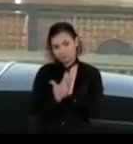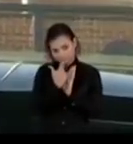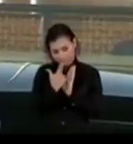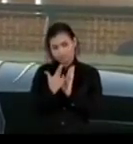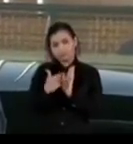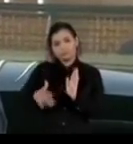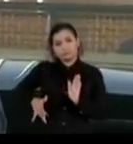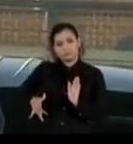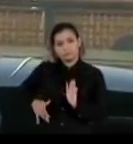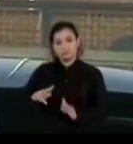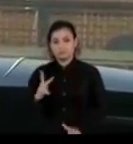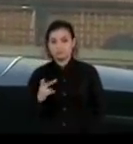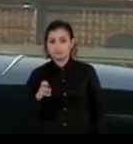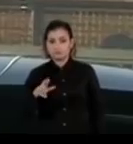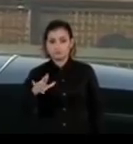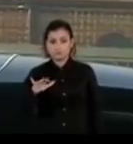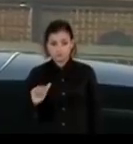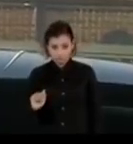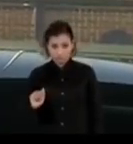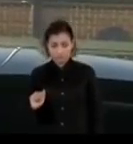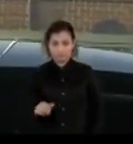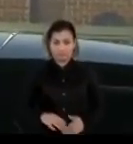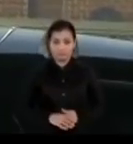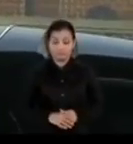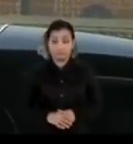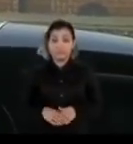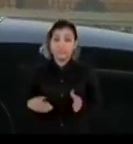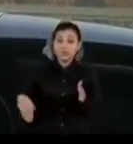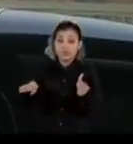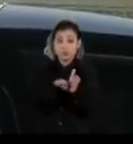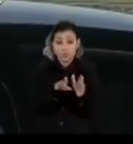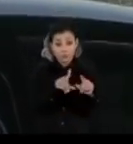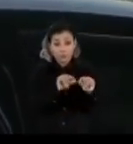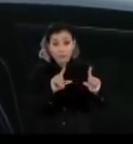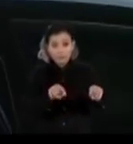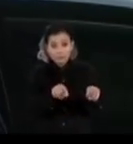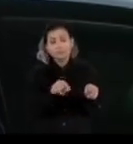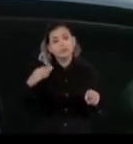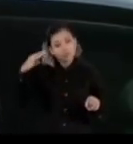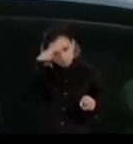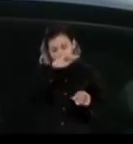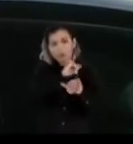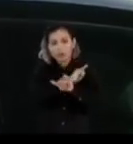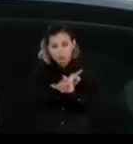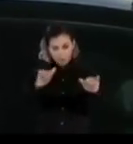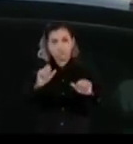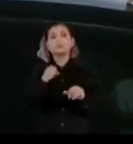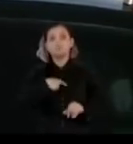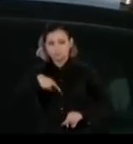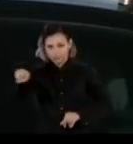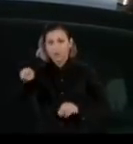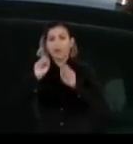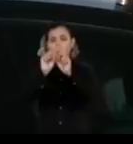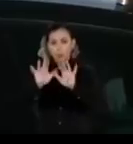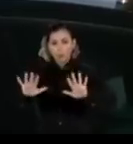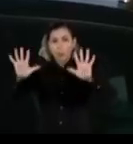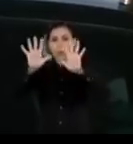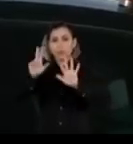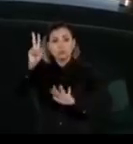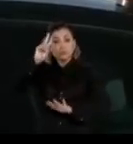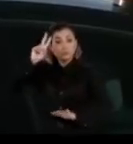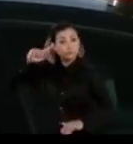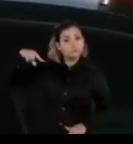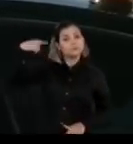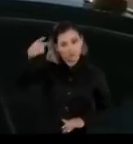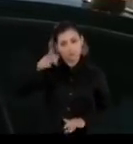de correção de uma hérnia incisional. Ao chegar em Brasília, Bolsonaro confirmou a ida à Assembleia Geral da ONU na próxima